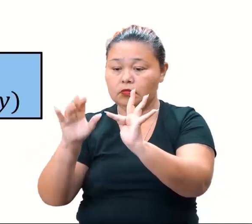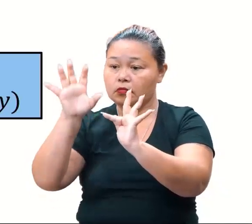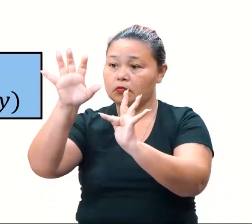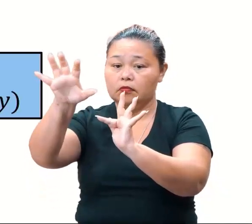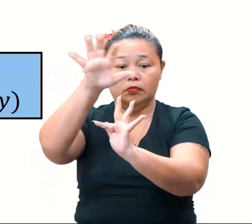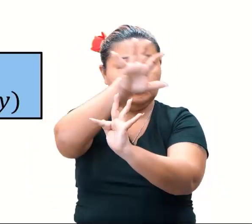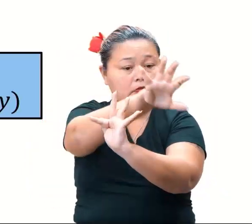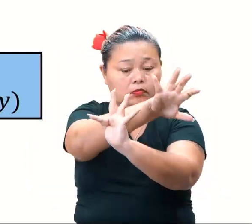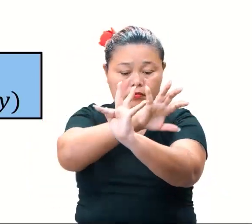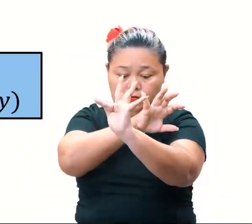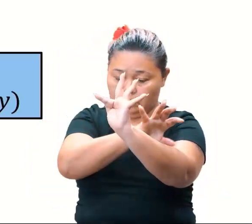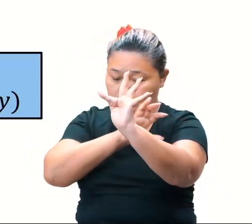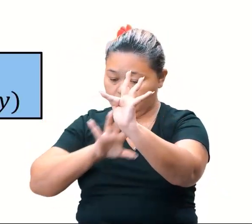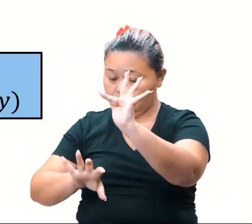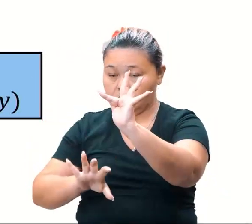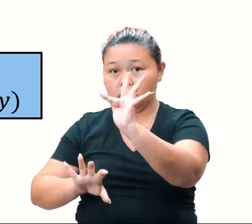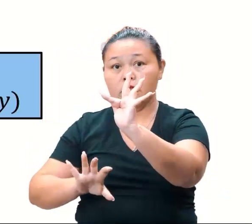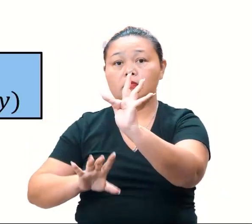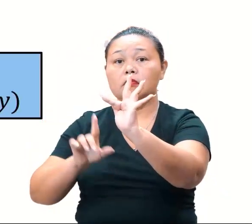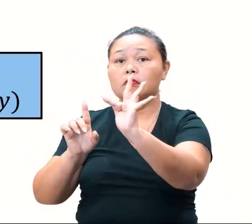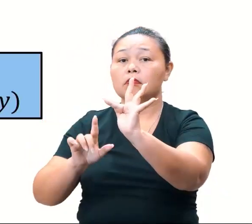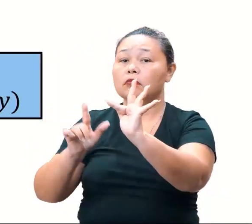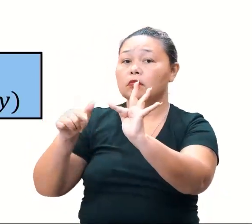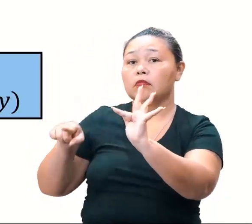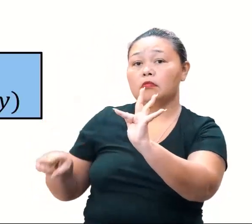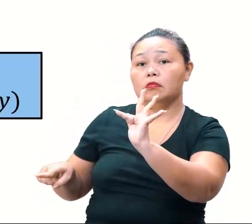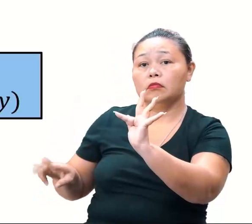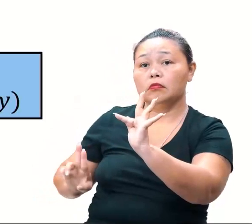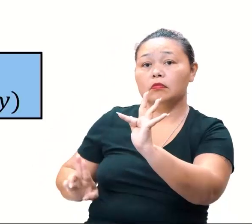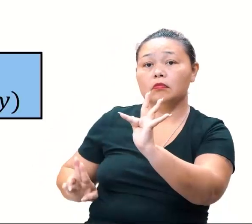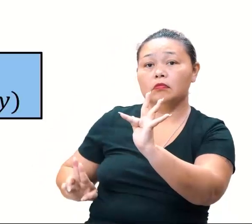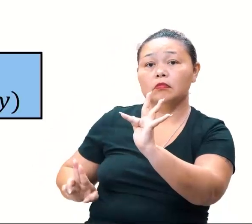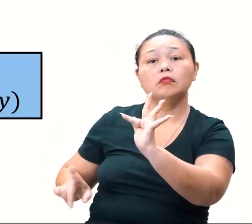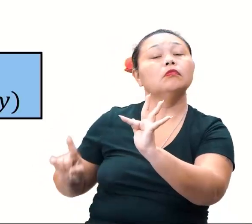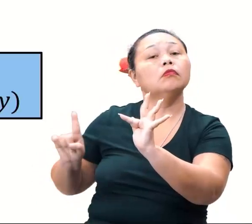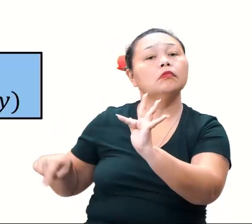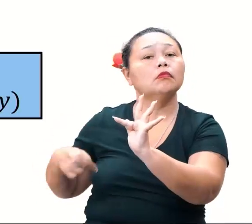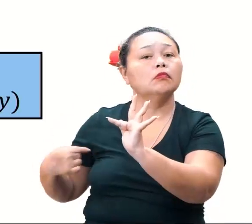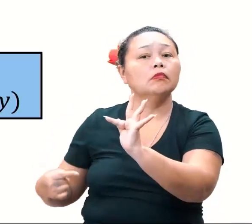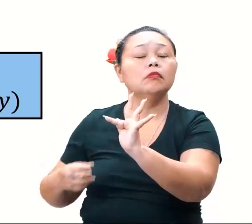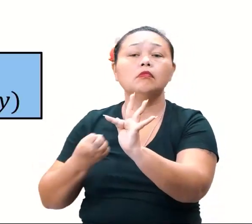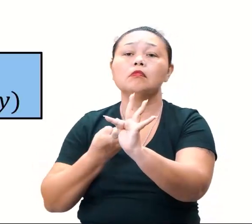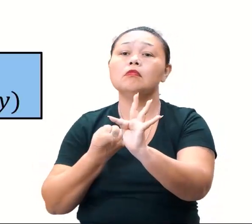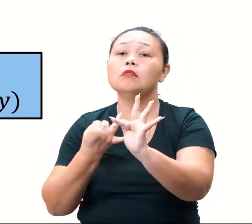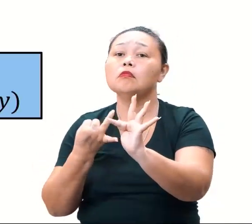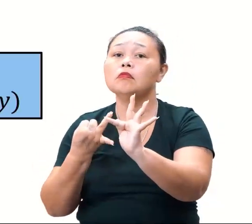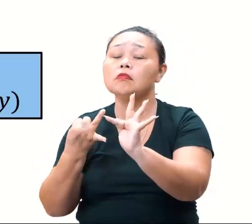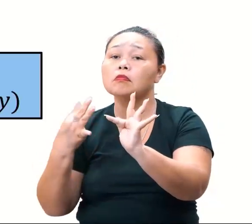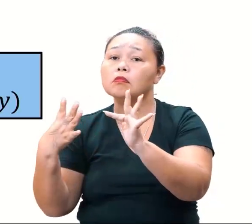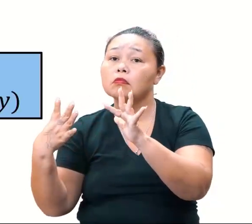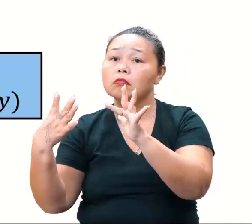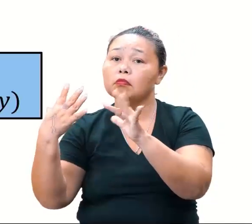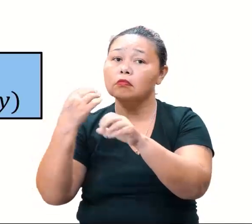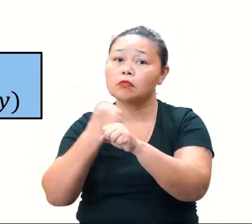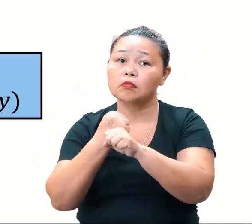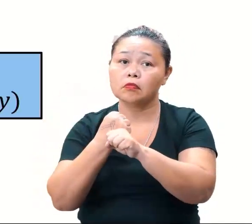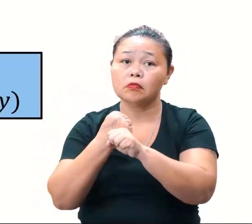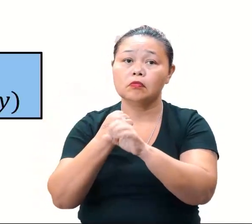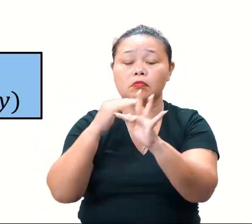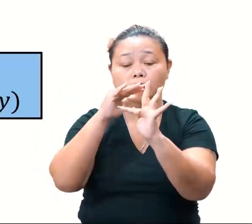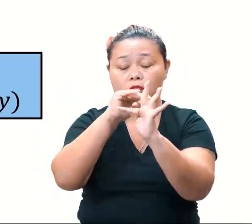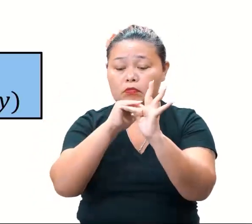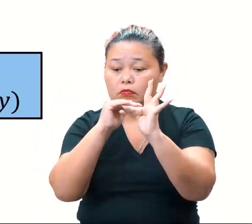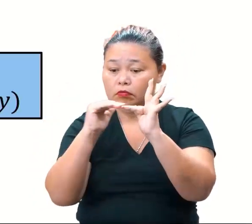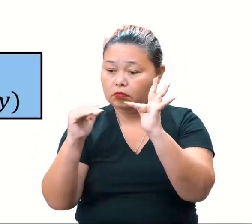regiões diferentes, chamadas de quadrantes. E antes disso, né, quando você junta um valor da abscissa com